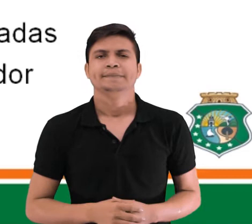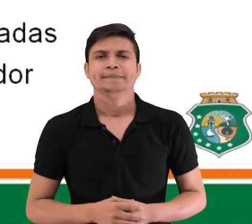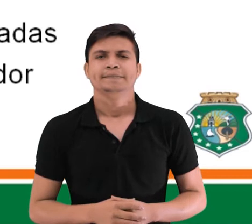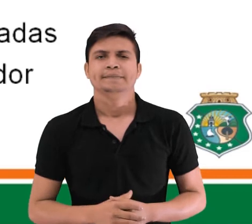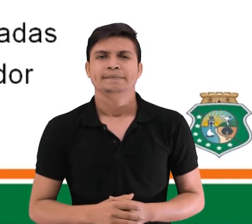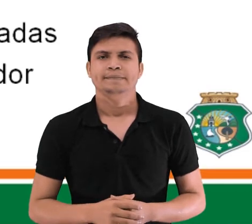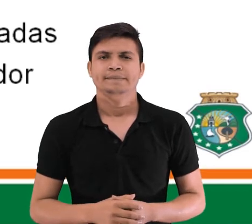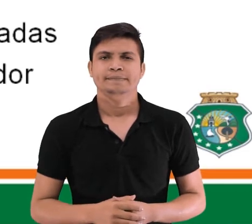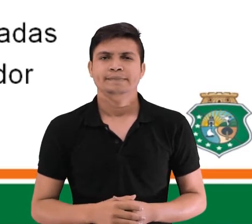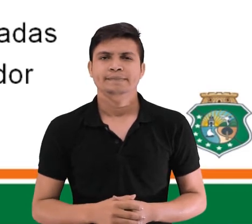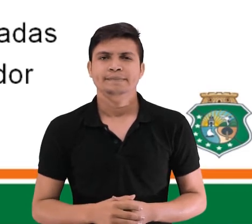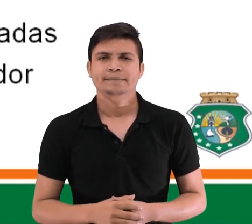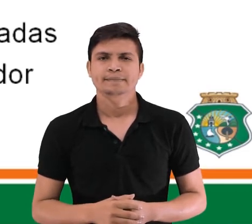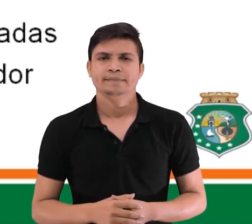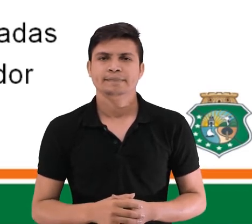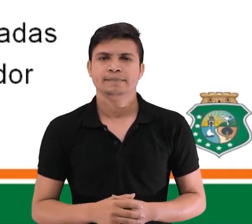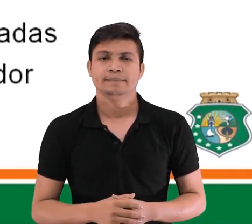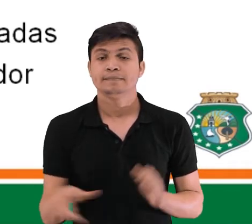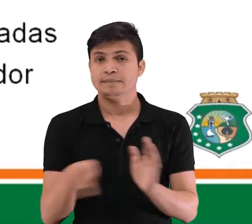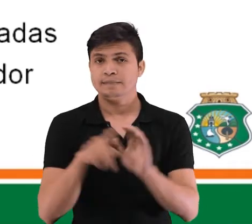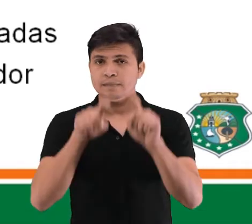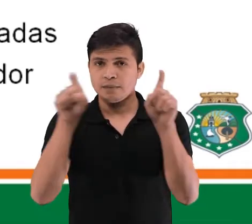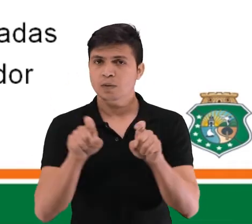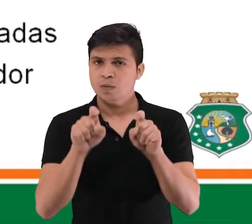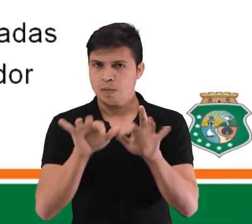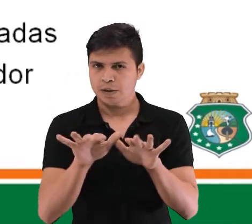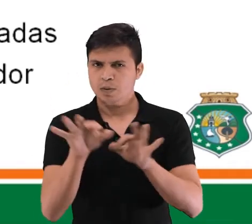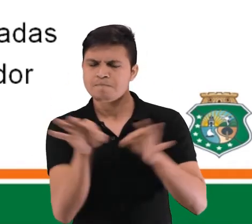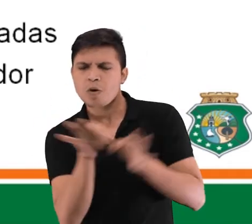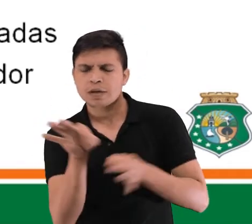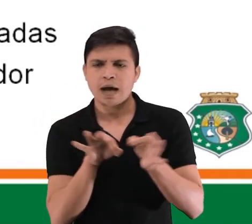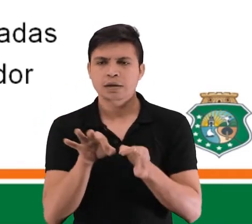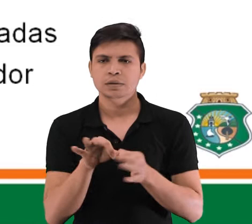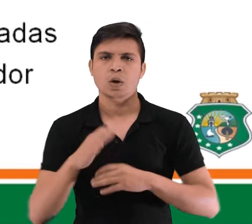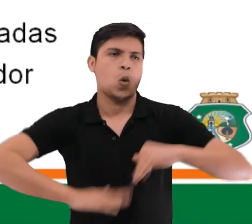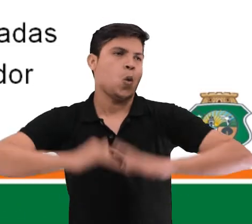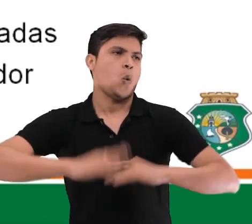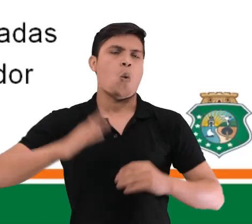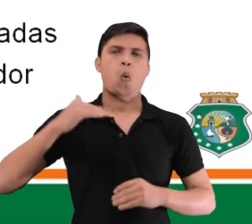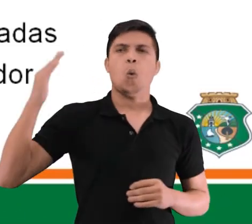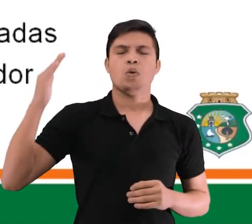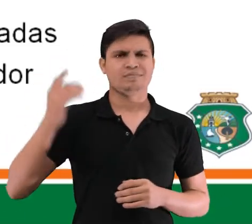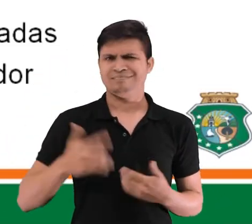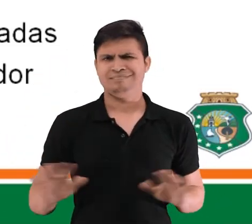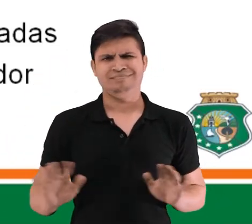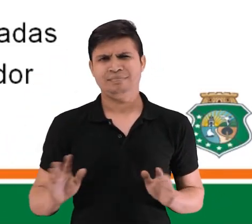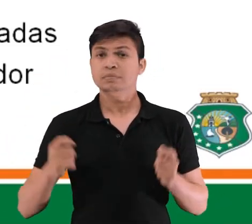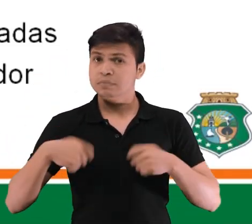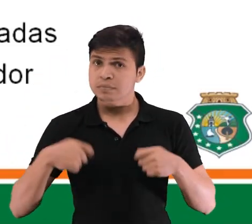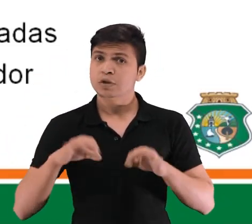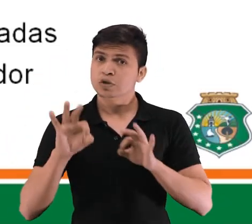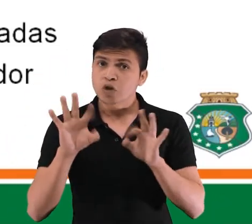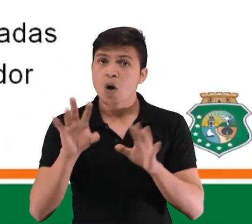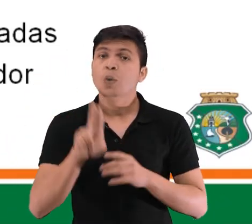Para montar um computador não é necessário ser um especialista em CMOS setup, basta utilizar a